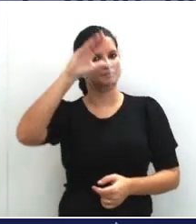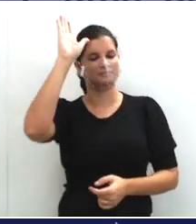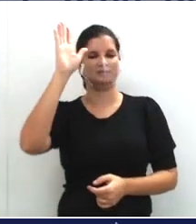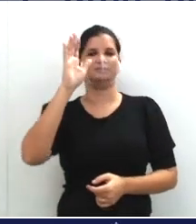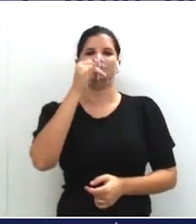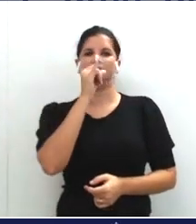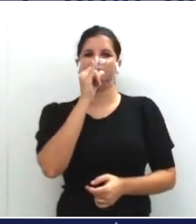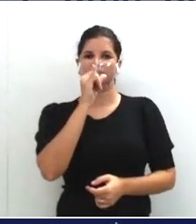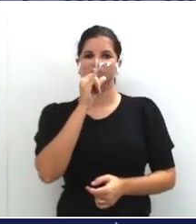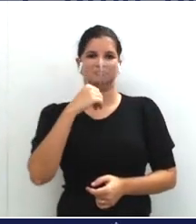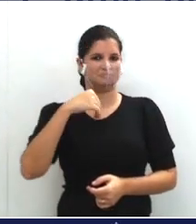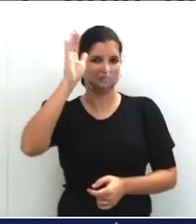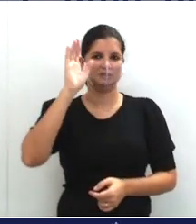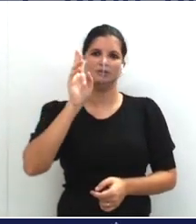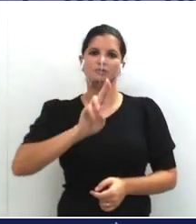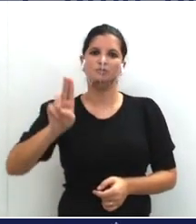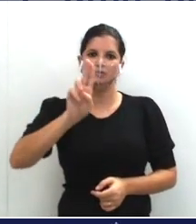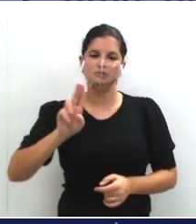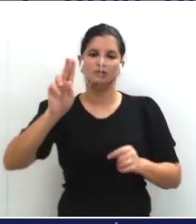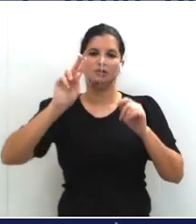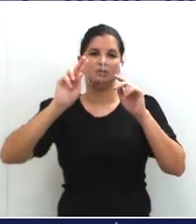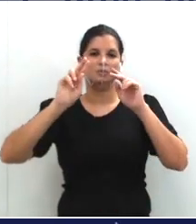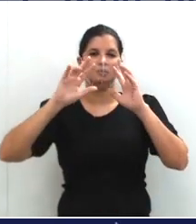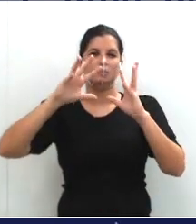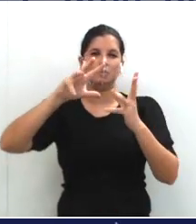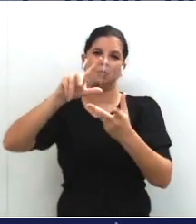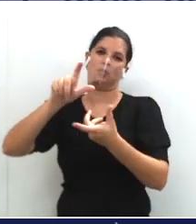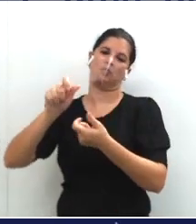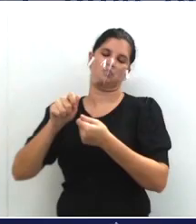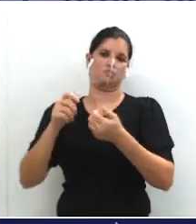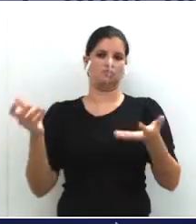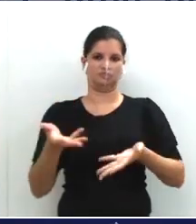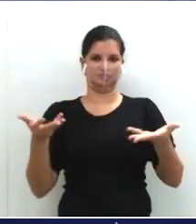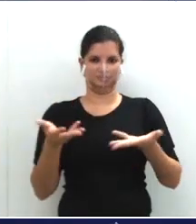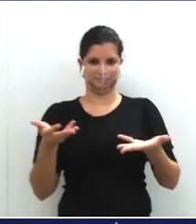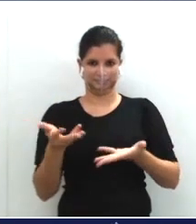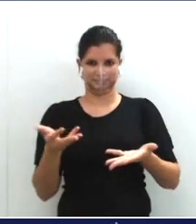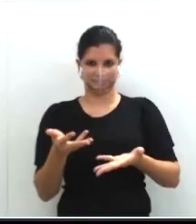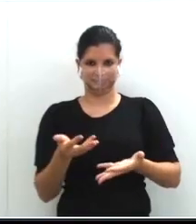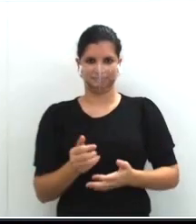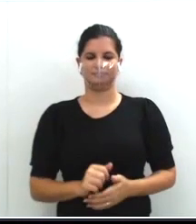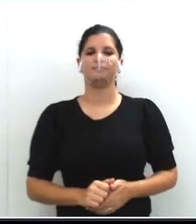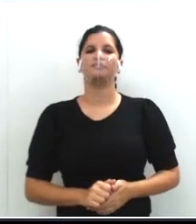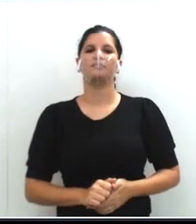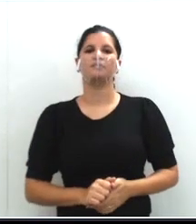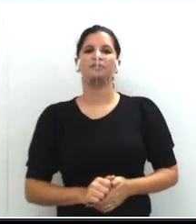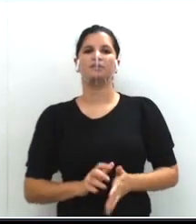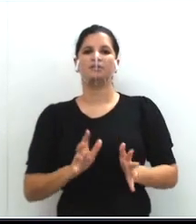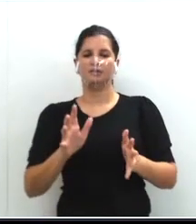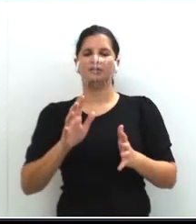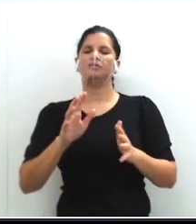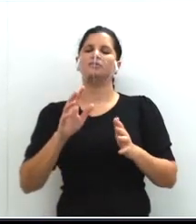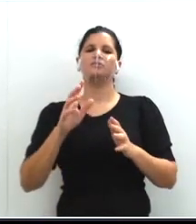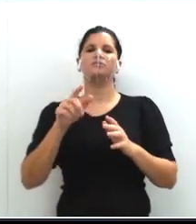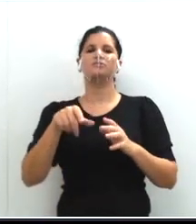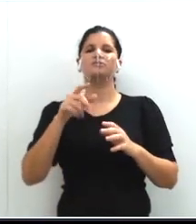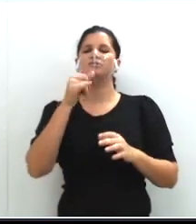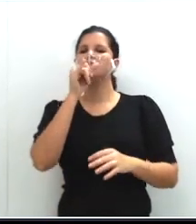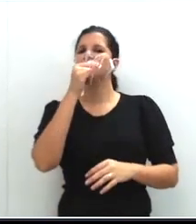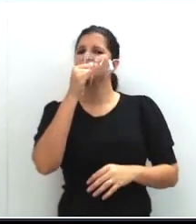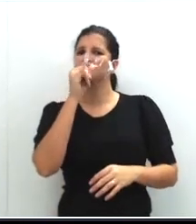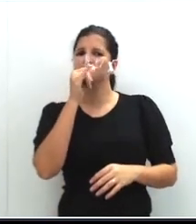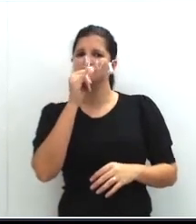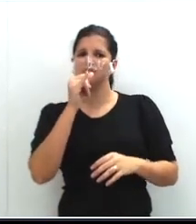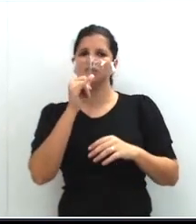mais energia e ela é mais utilizada pela humanidade nos dias de hoje. Mas, além das